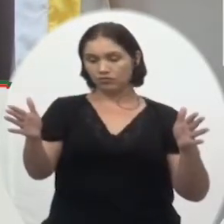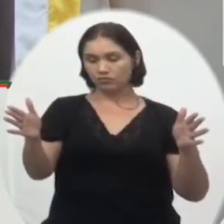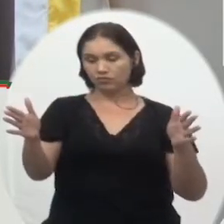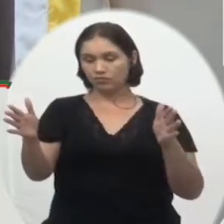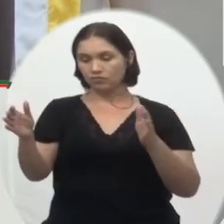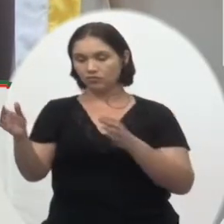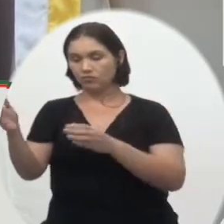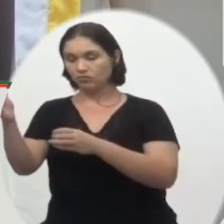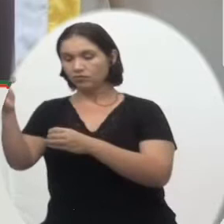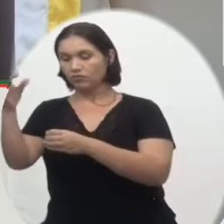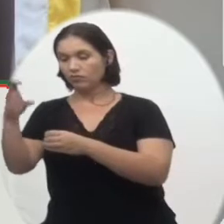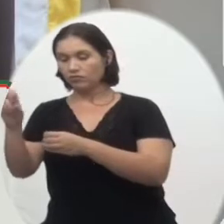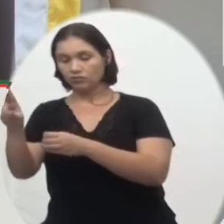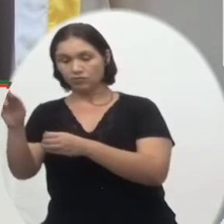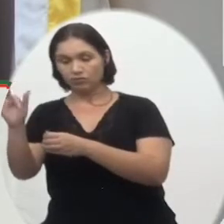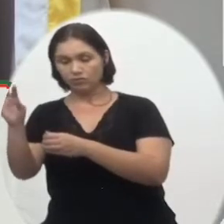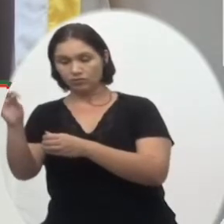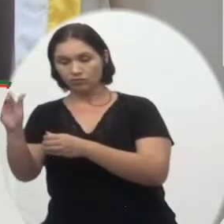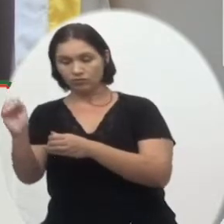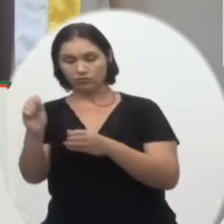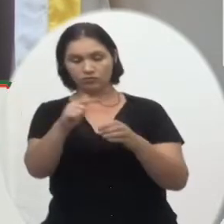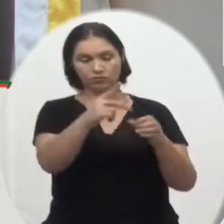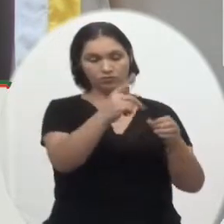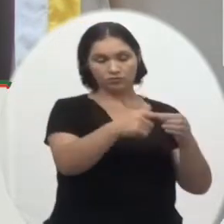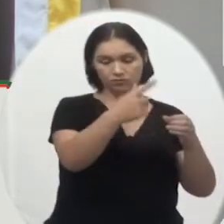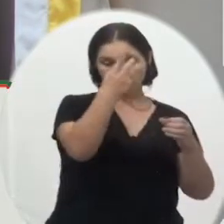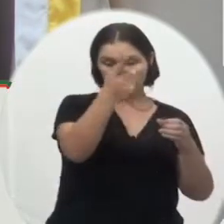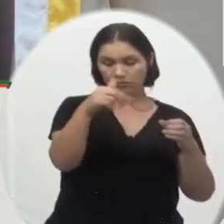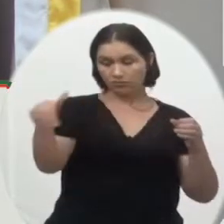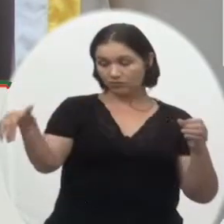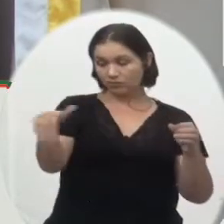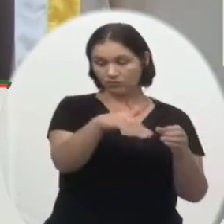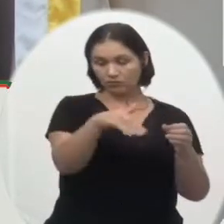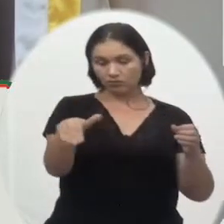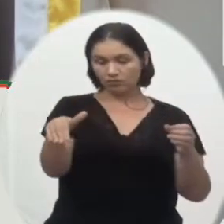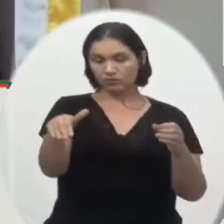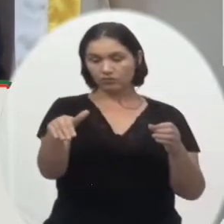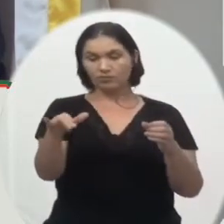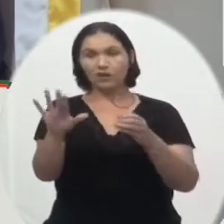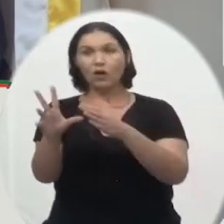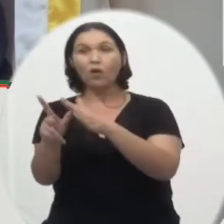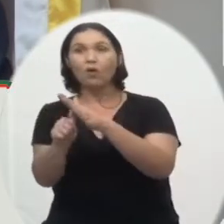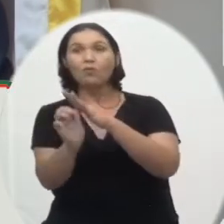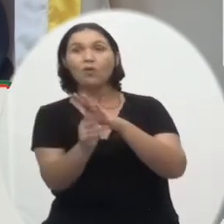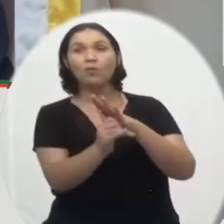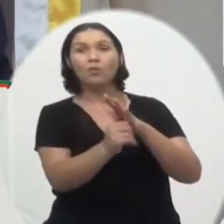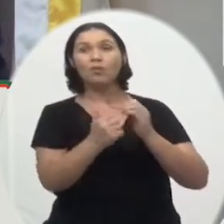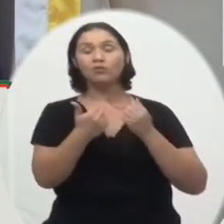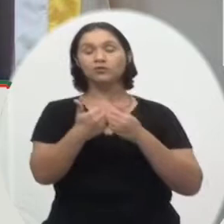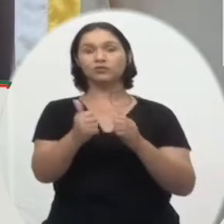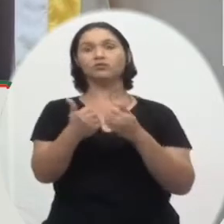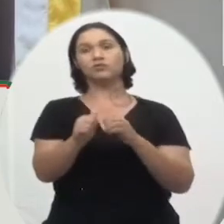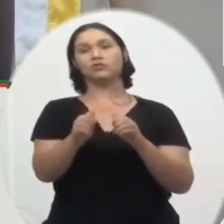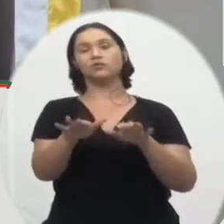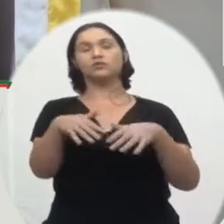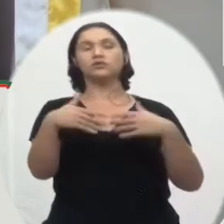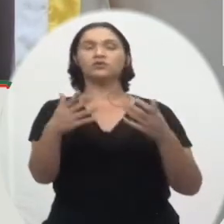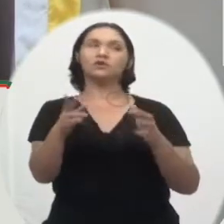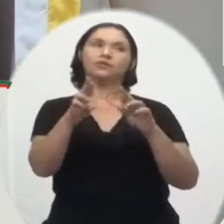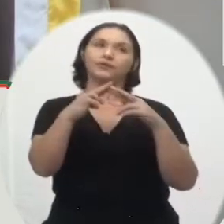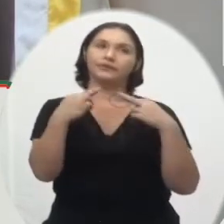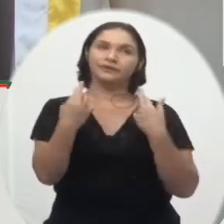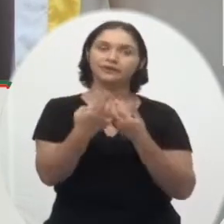onde fizemos audiência junto com o deputado João Amin, que faz parte da Comissão de Obras da Assembleia Legislativa, e lá